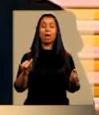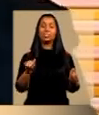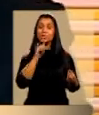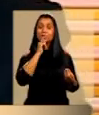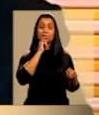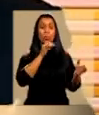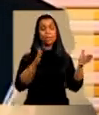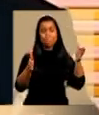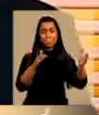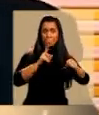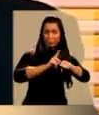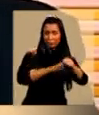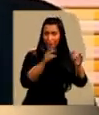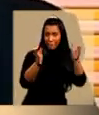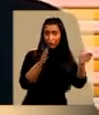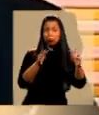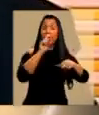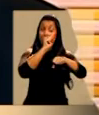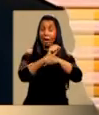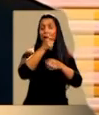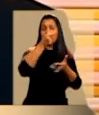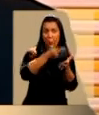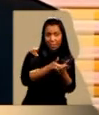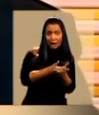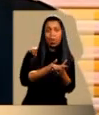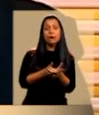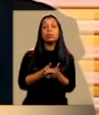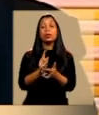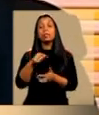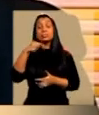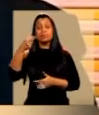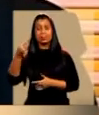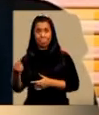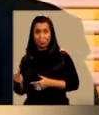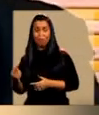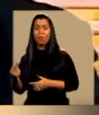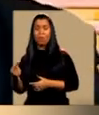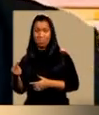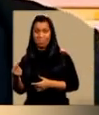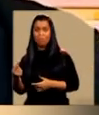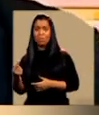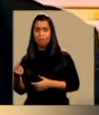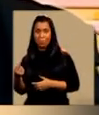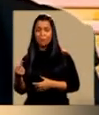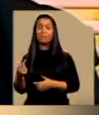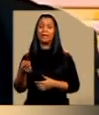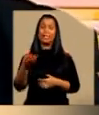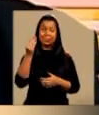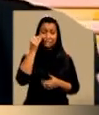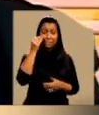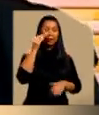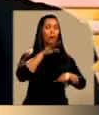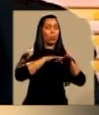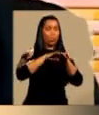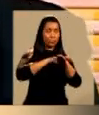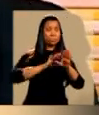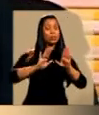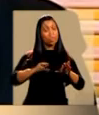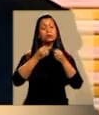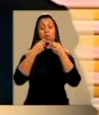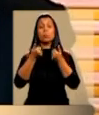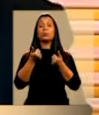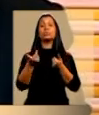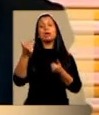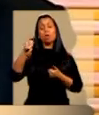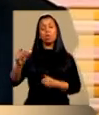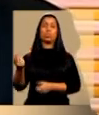de repente, por um determinado tempo, você para de pagar para você depois procurar uma renegociação. Perfeito. Mas para isso